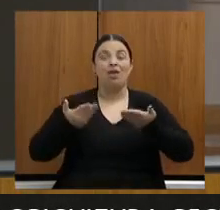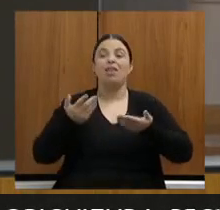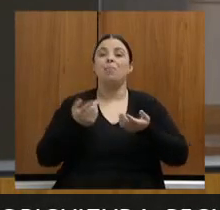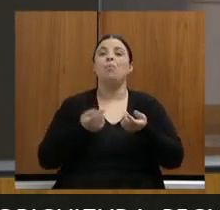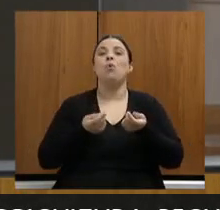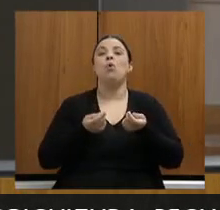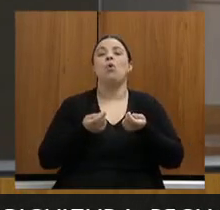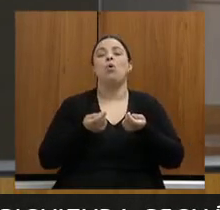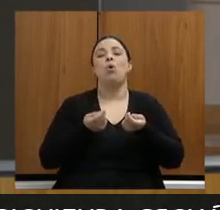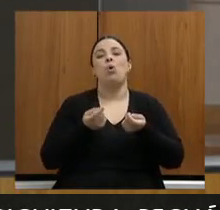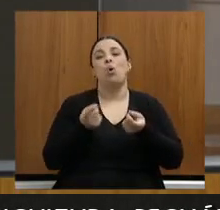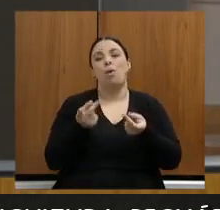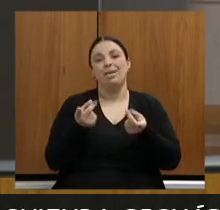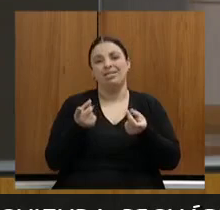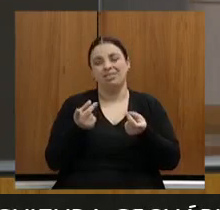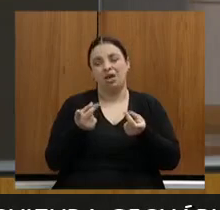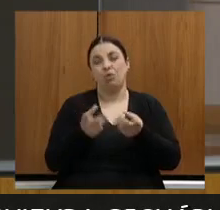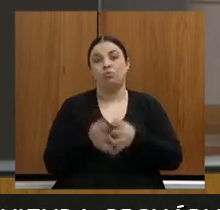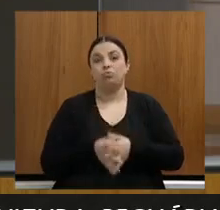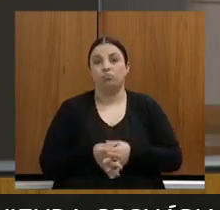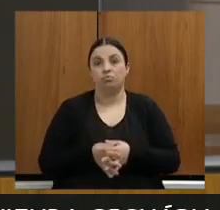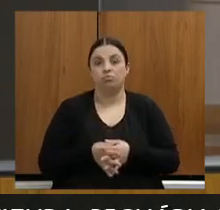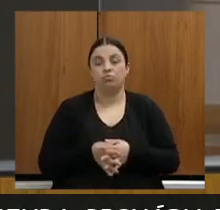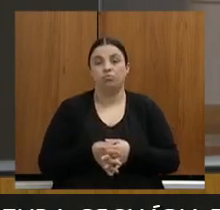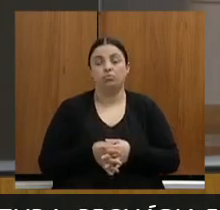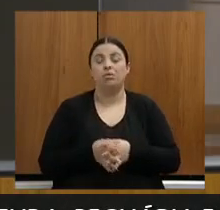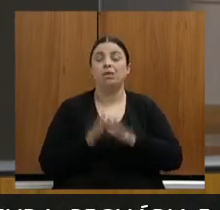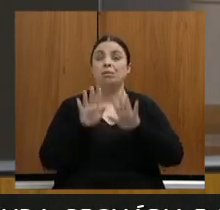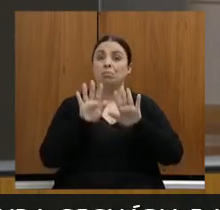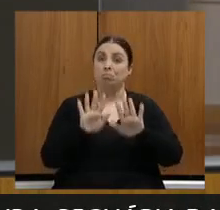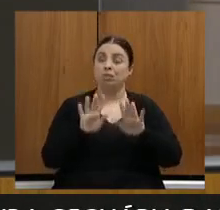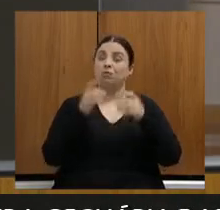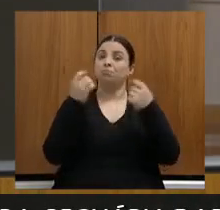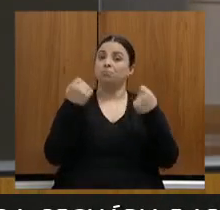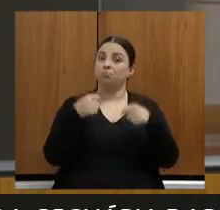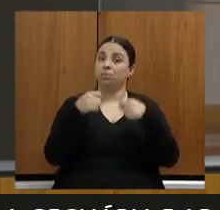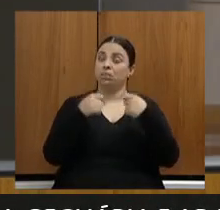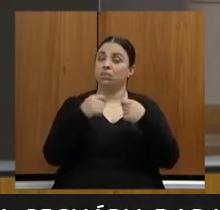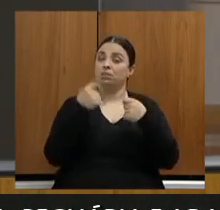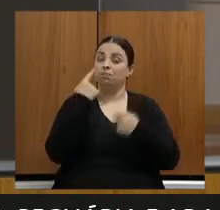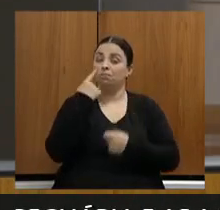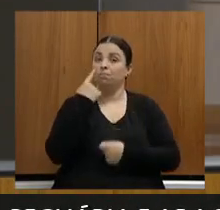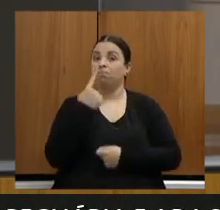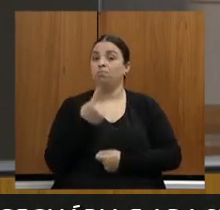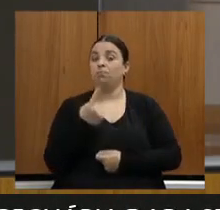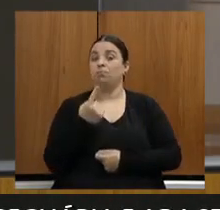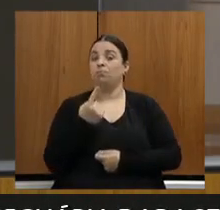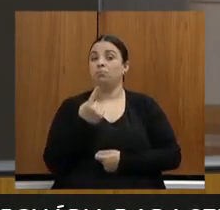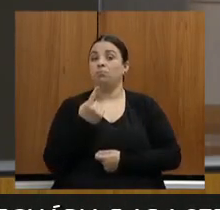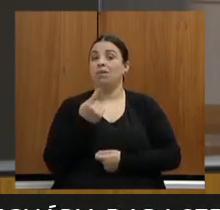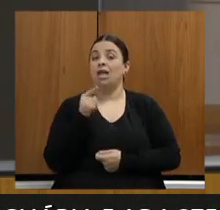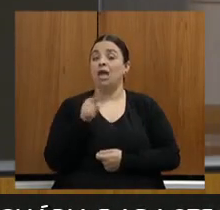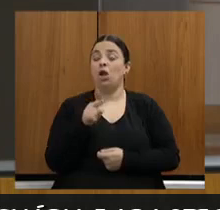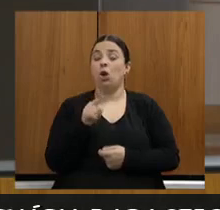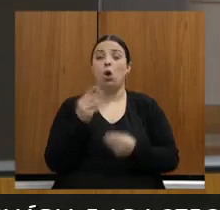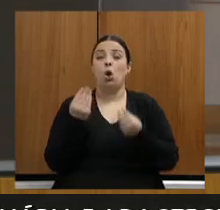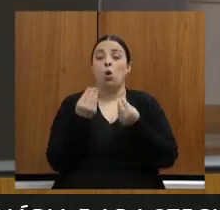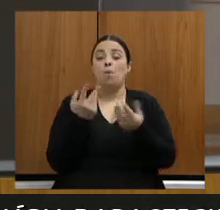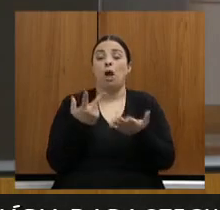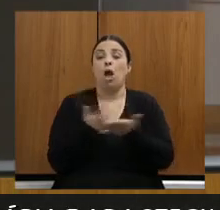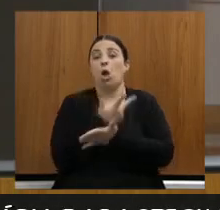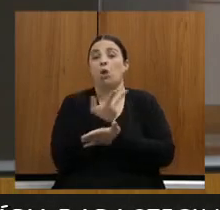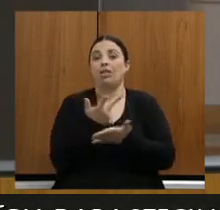entretanto Hades observar as condições da realização da atividade né